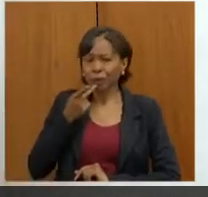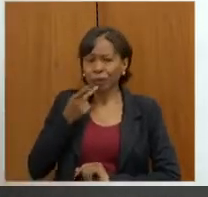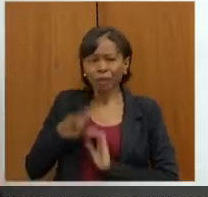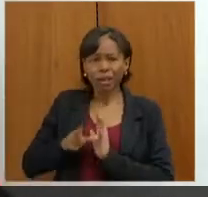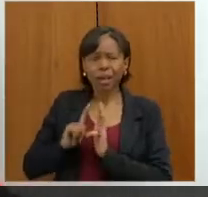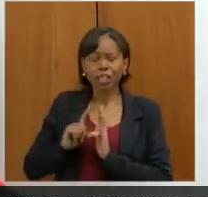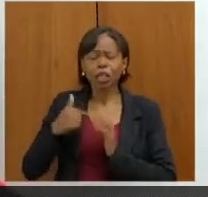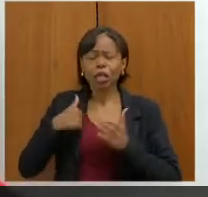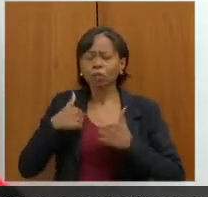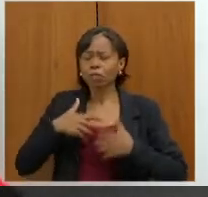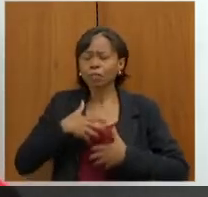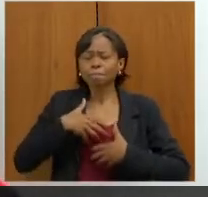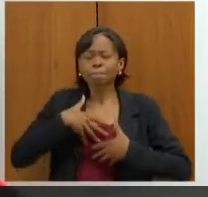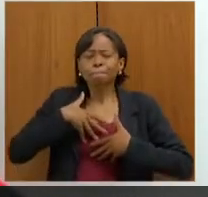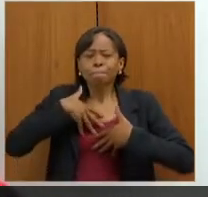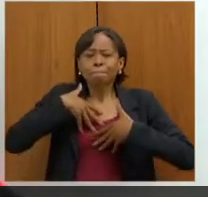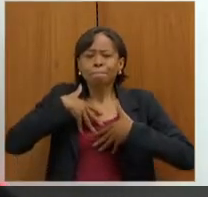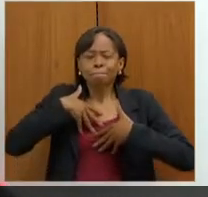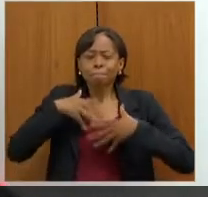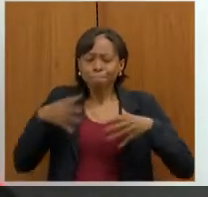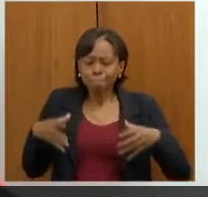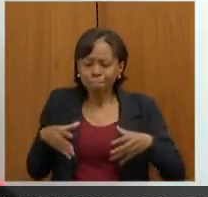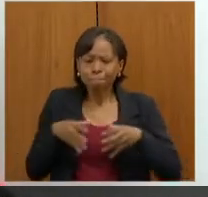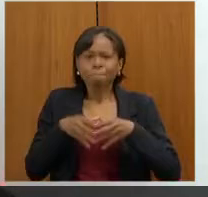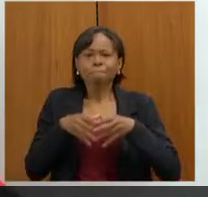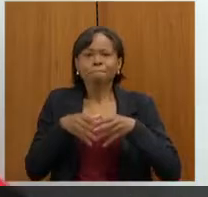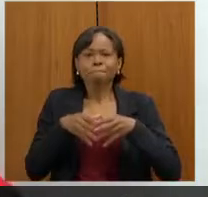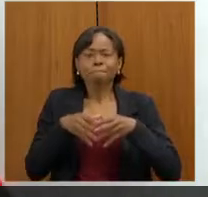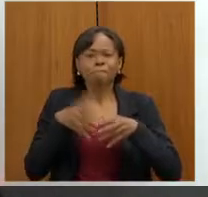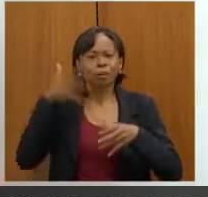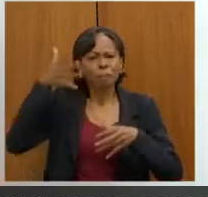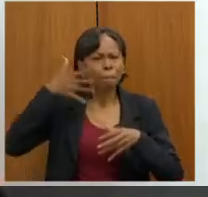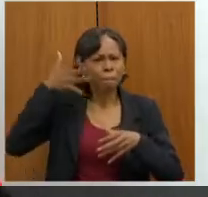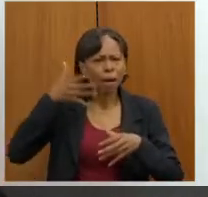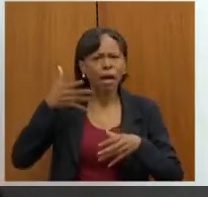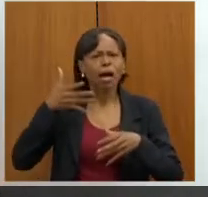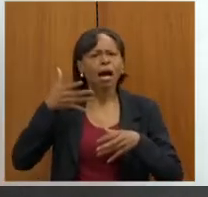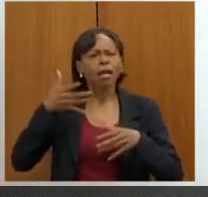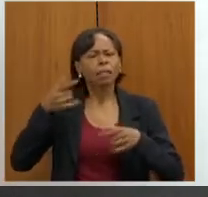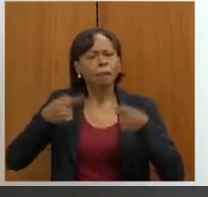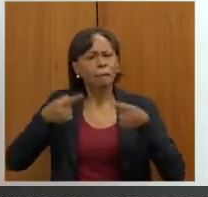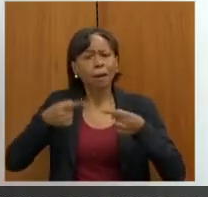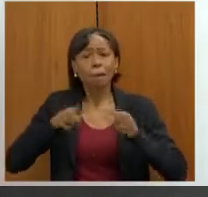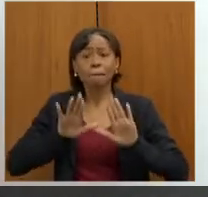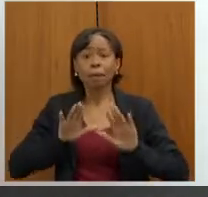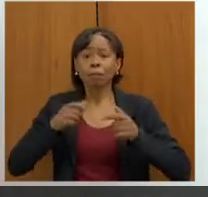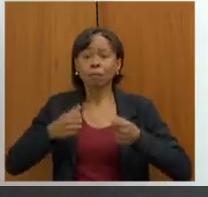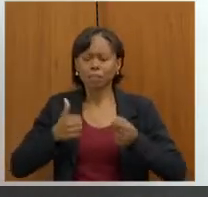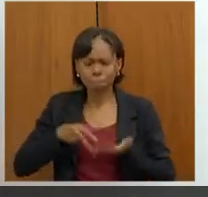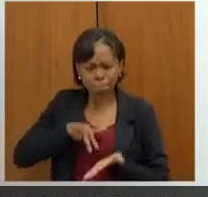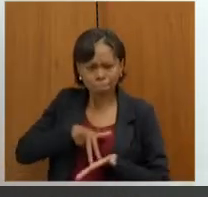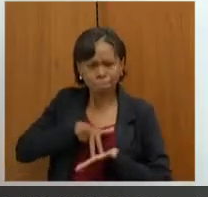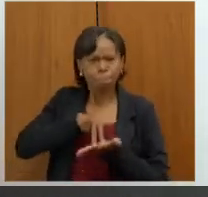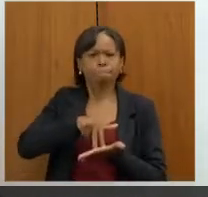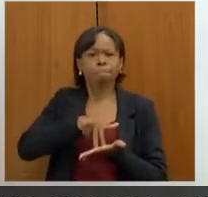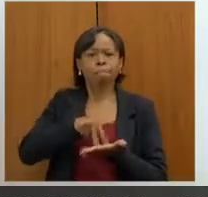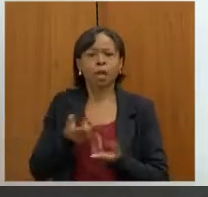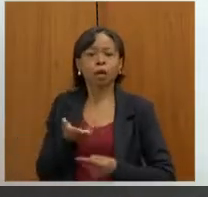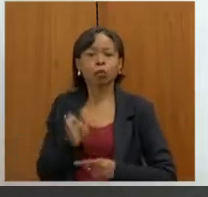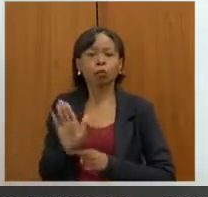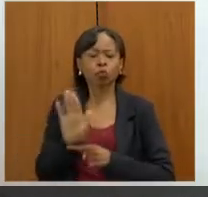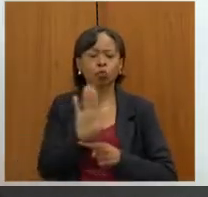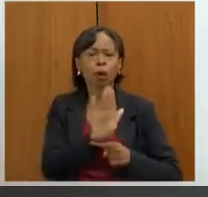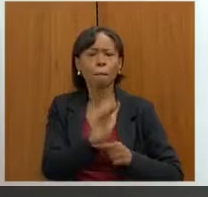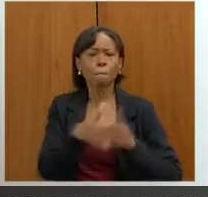E participar desse debate Mas acima de tudo ela pé na estrada é no pé o que a gente vai mobilizando cada vez mais mulheres fazendo